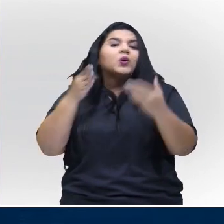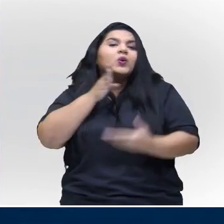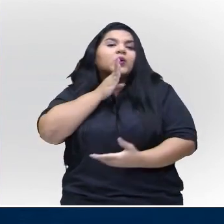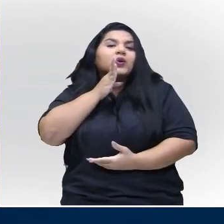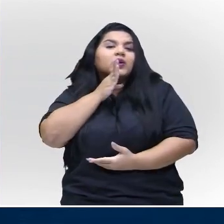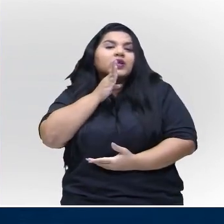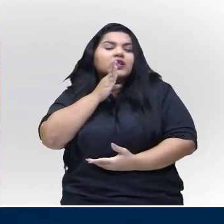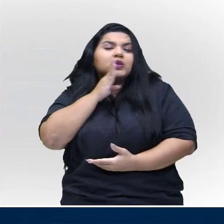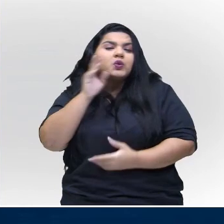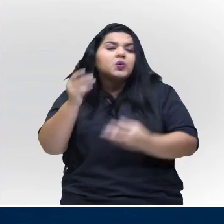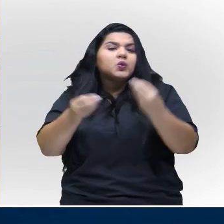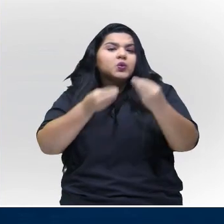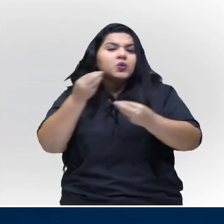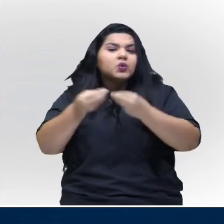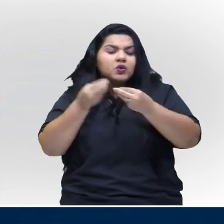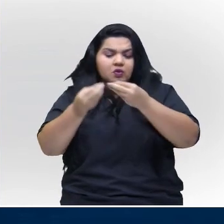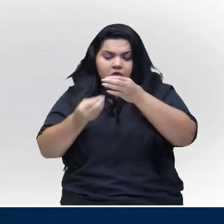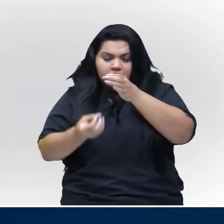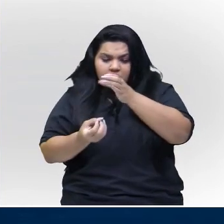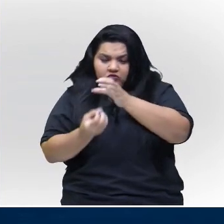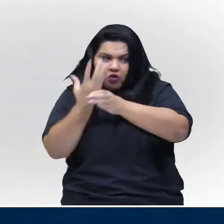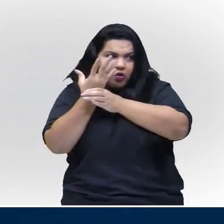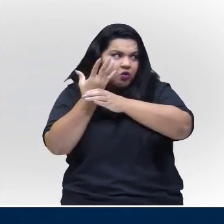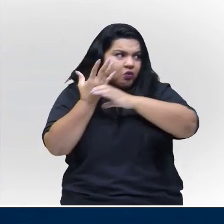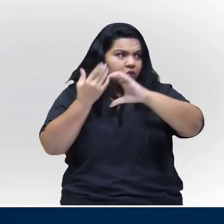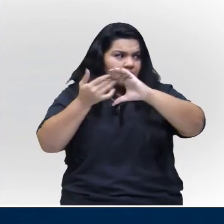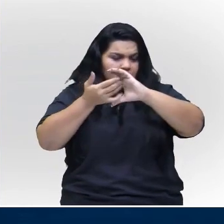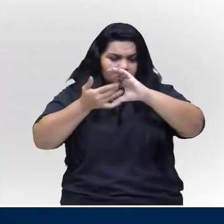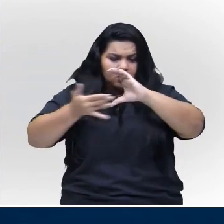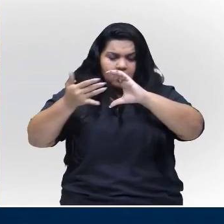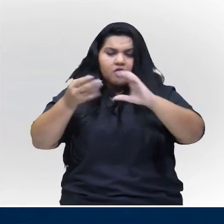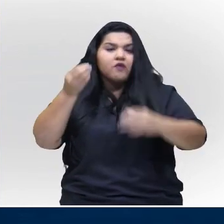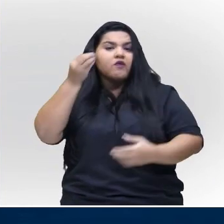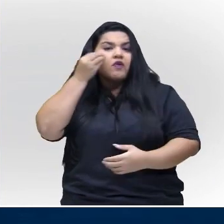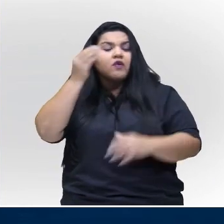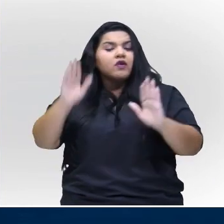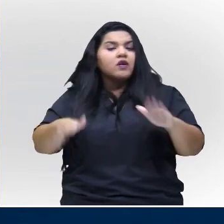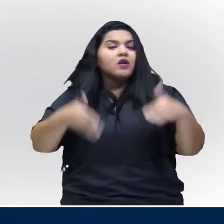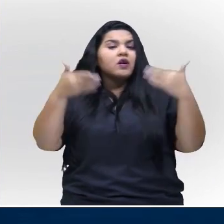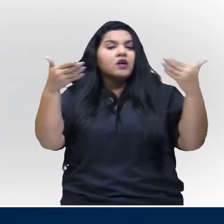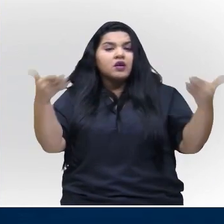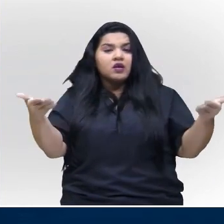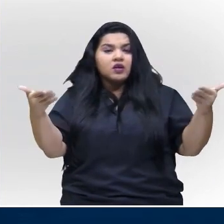que é formado o interior da nossa célula e a gente vai ver quais são